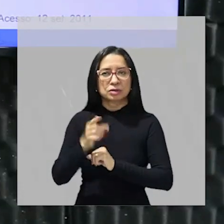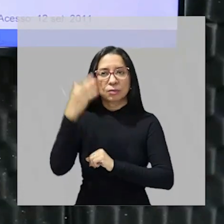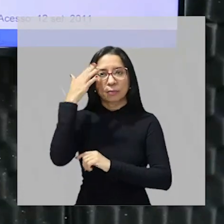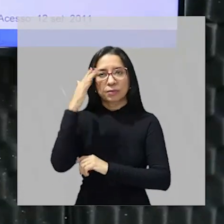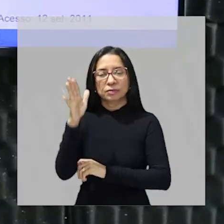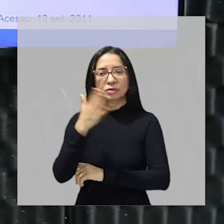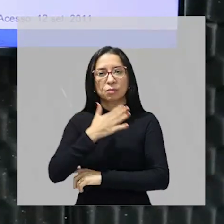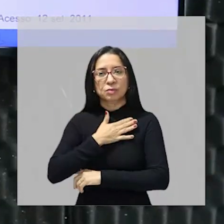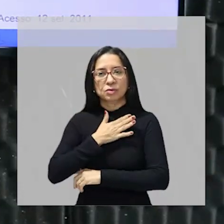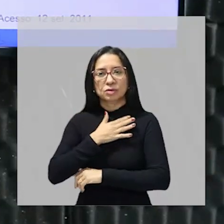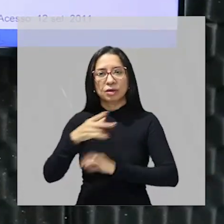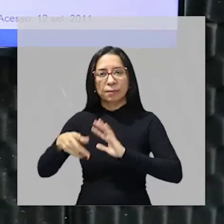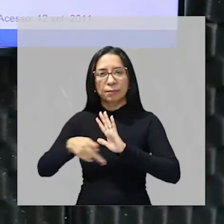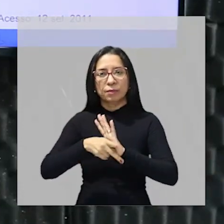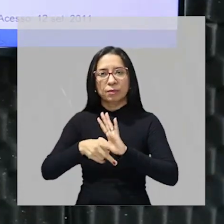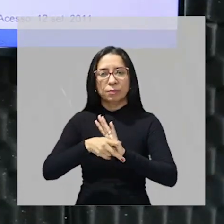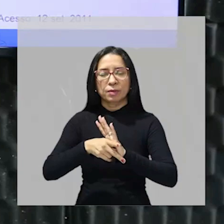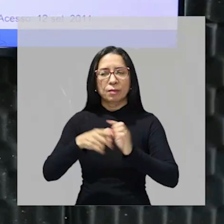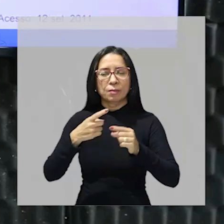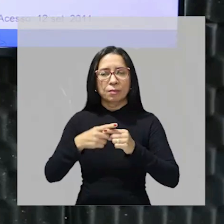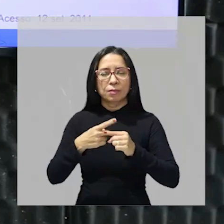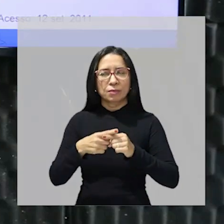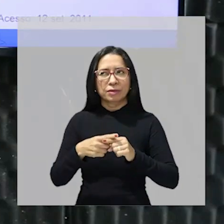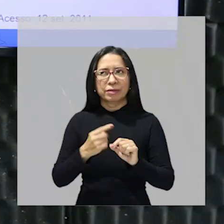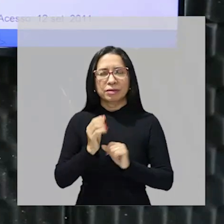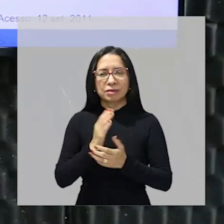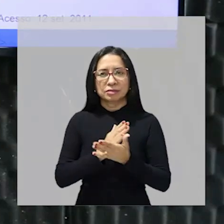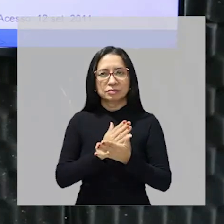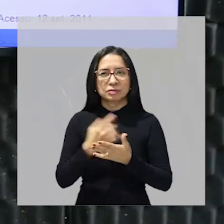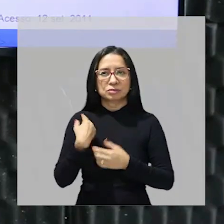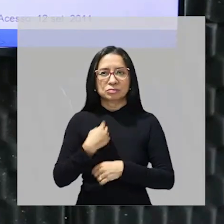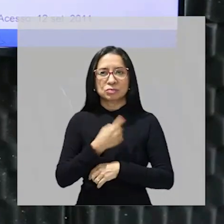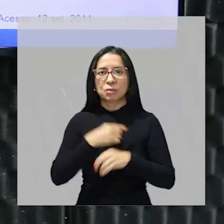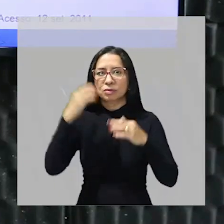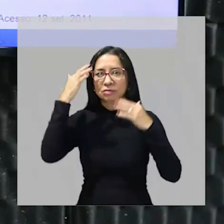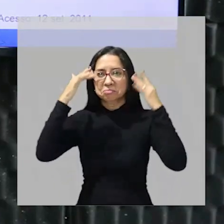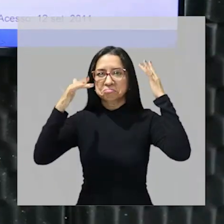minha? Porque às vezes a gente divaga, né? A gente imagina, poxa,